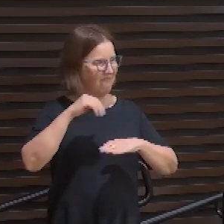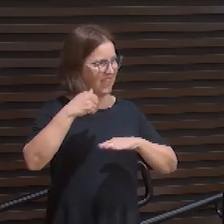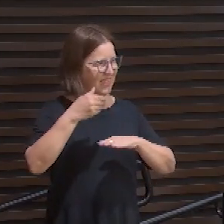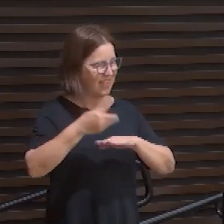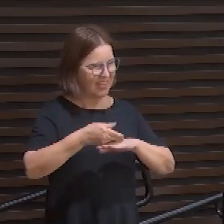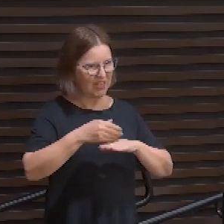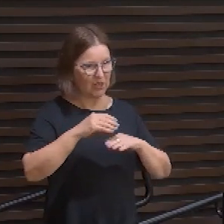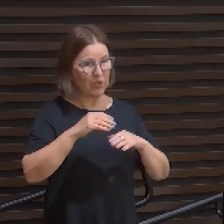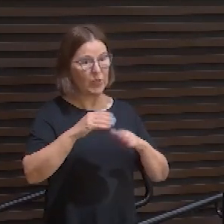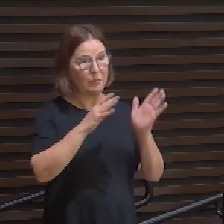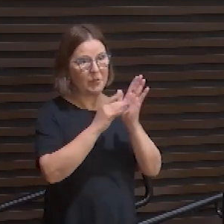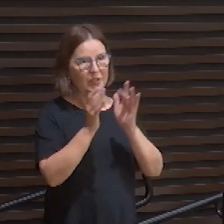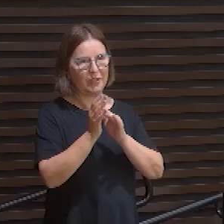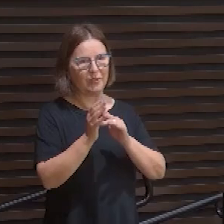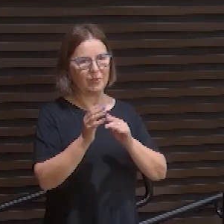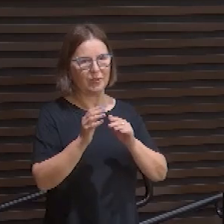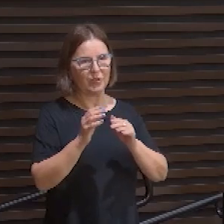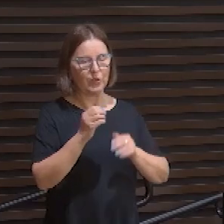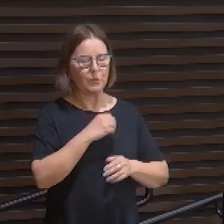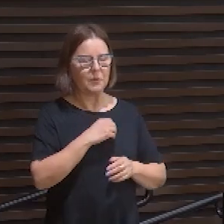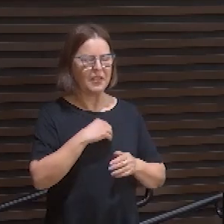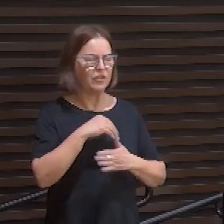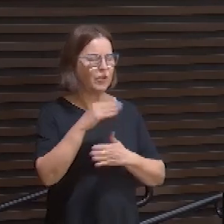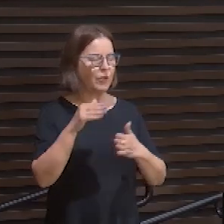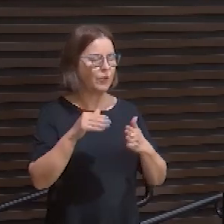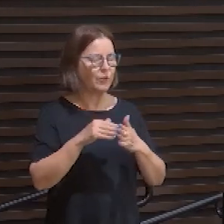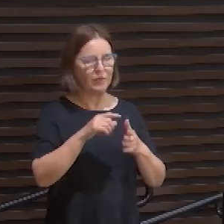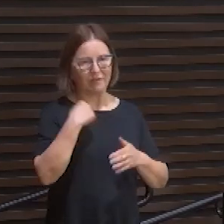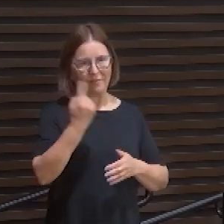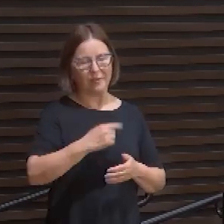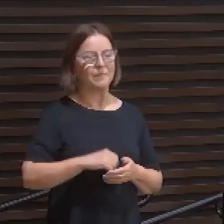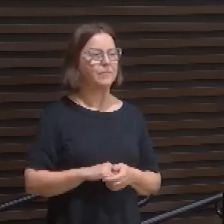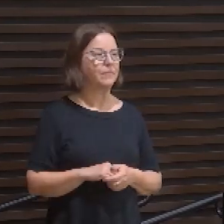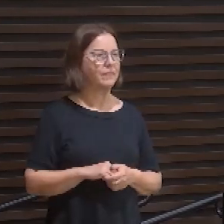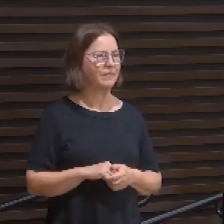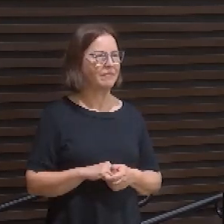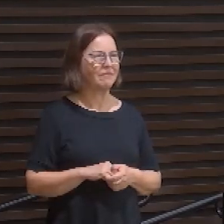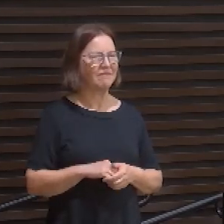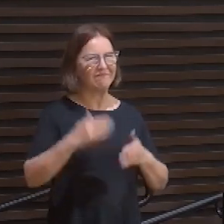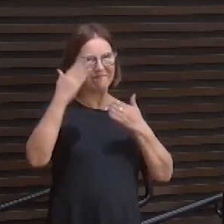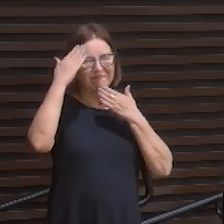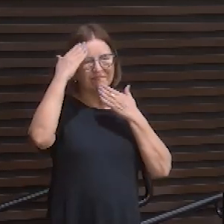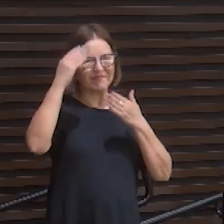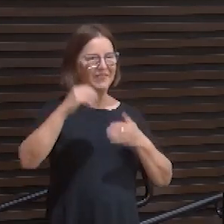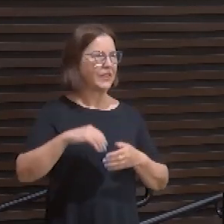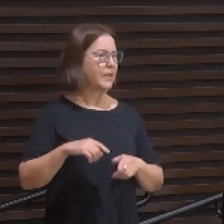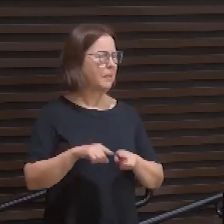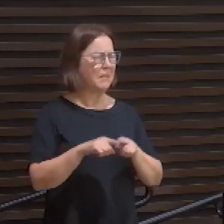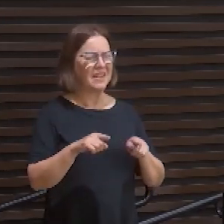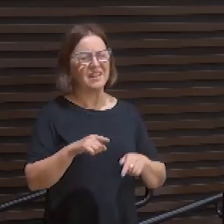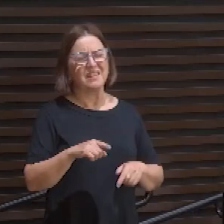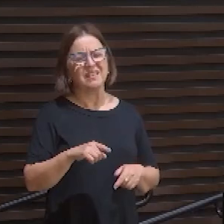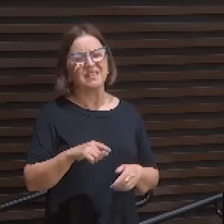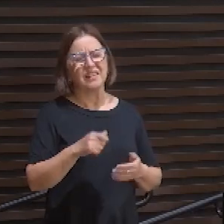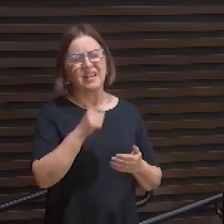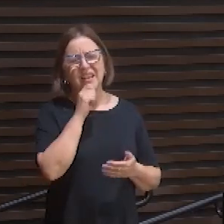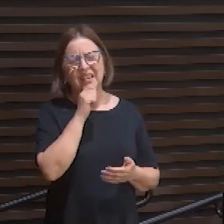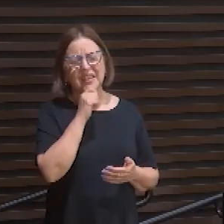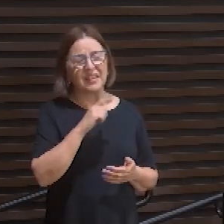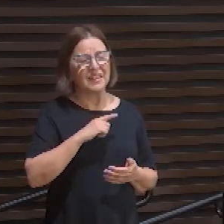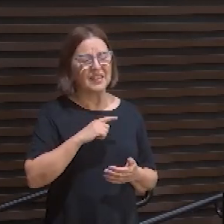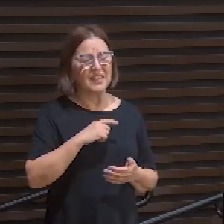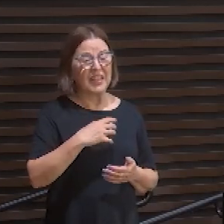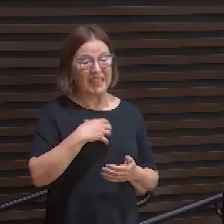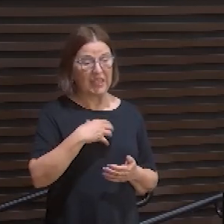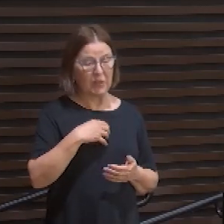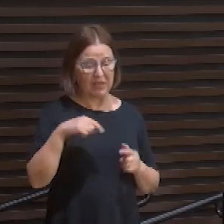Para quê? Eu ainda tenho uma carne, eu ainda tenho uma natureza terrena, a